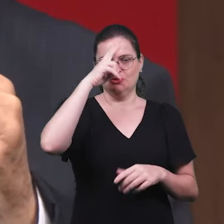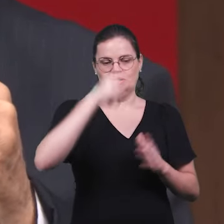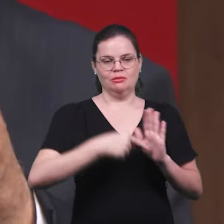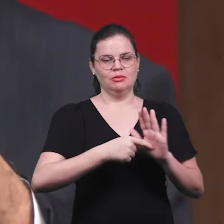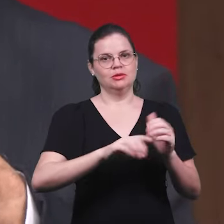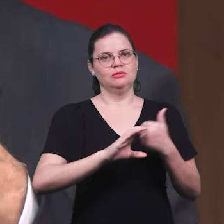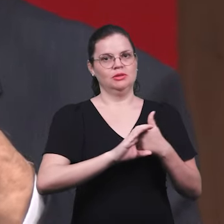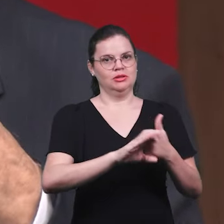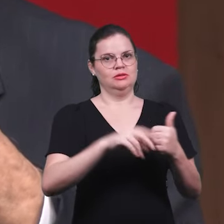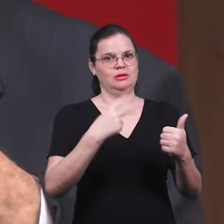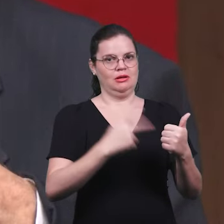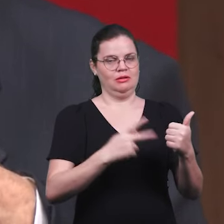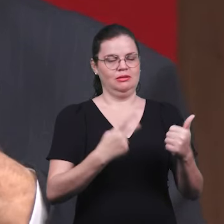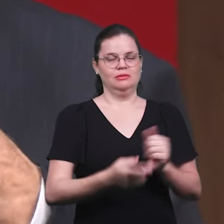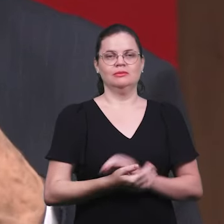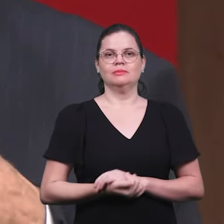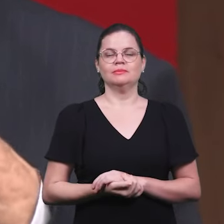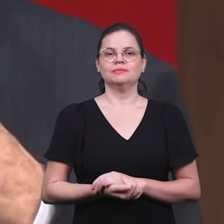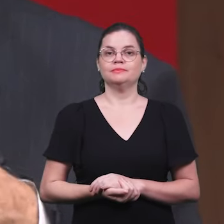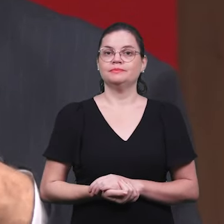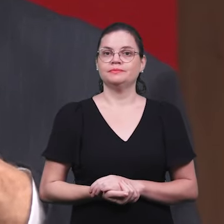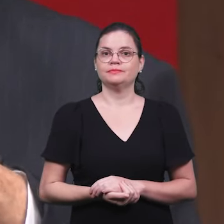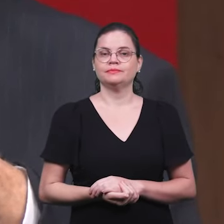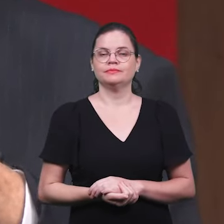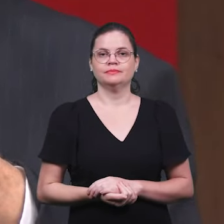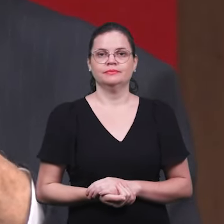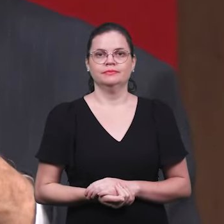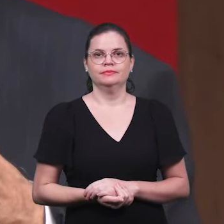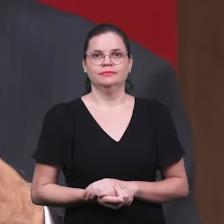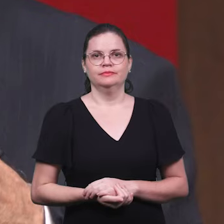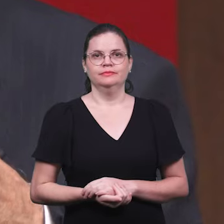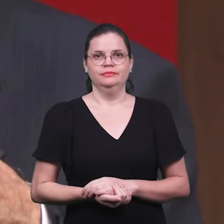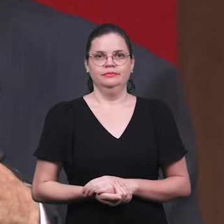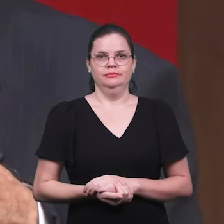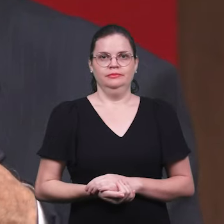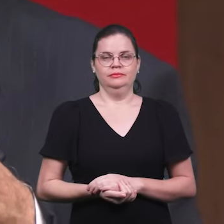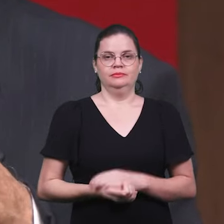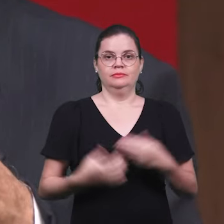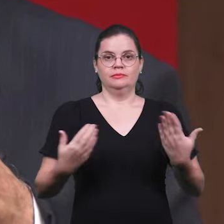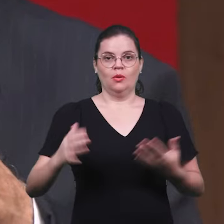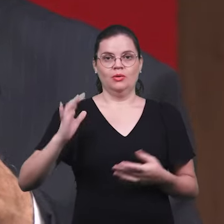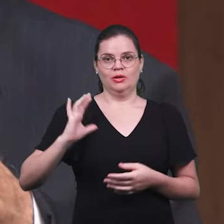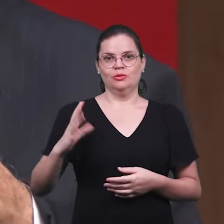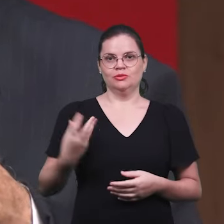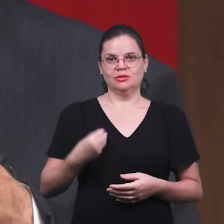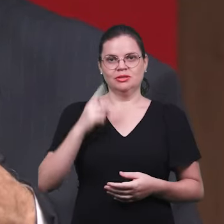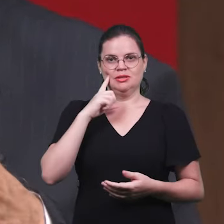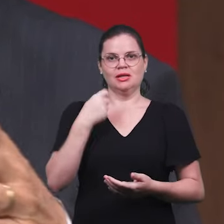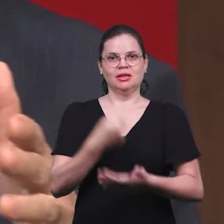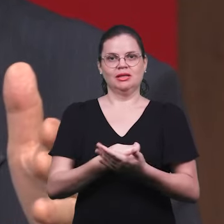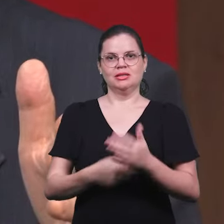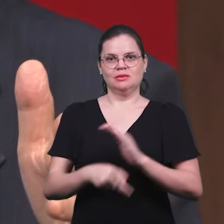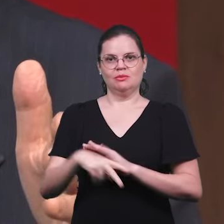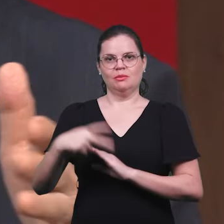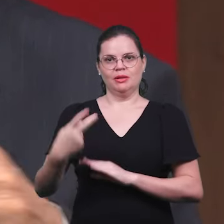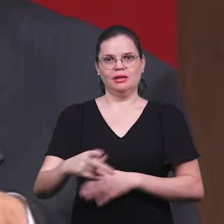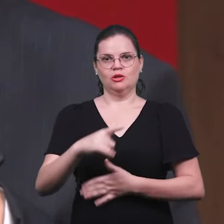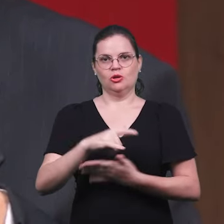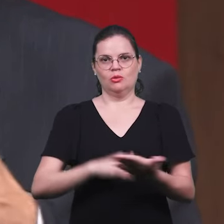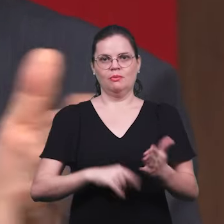porque com essa providência, essa medida tomada por Constantino,